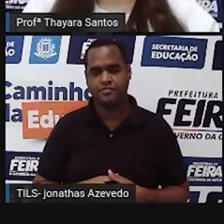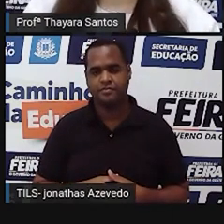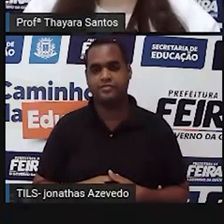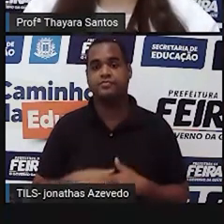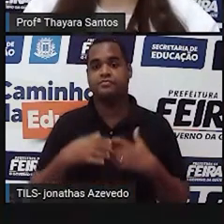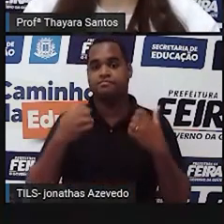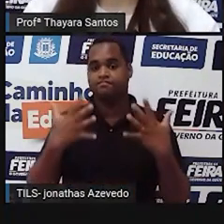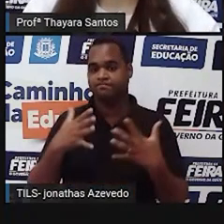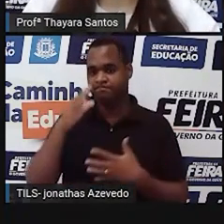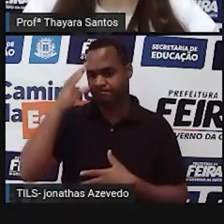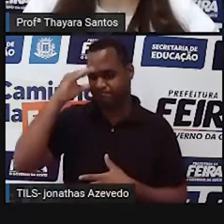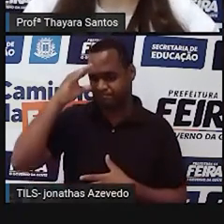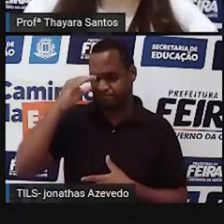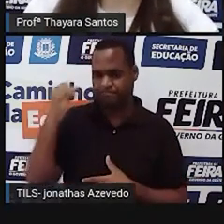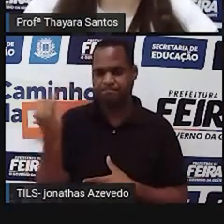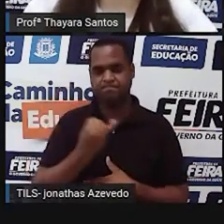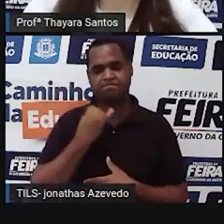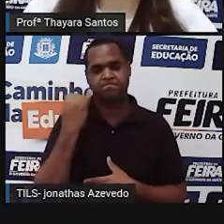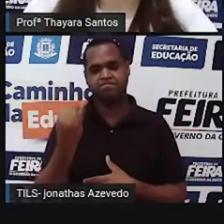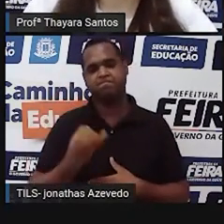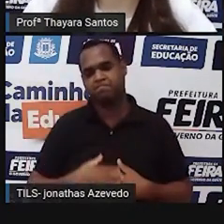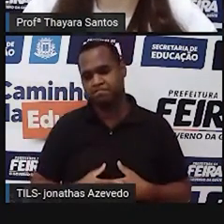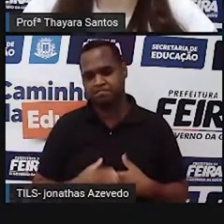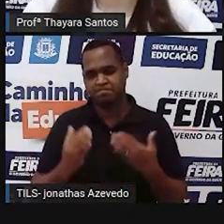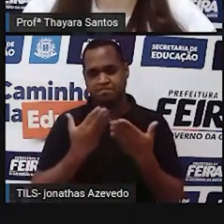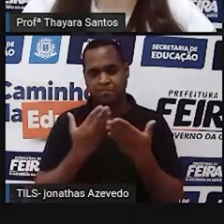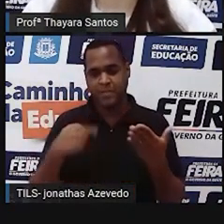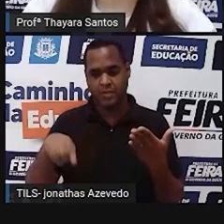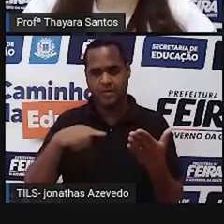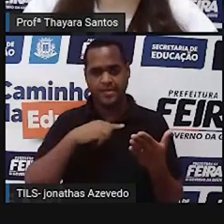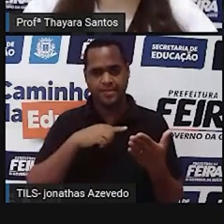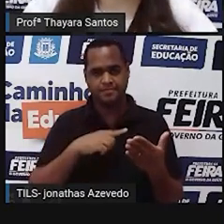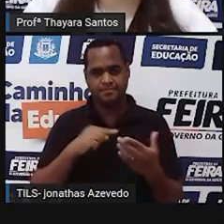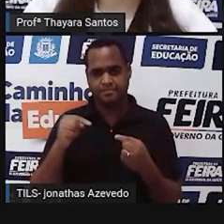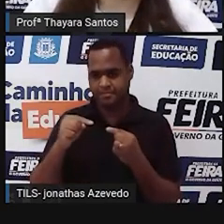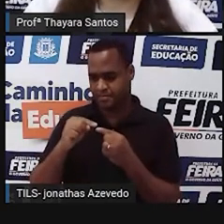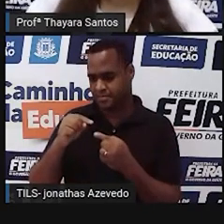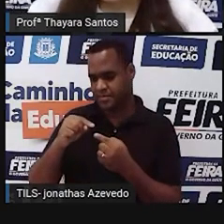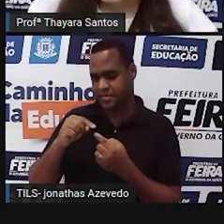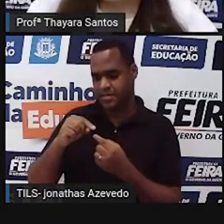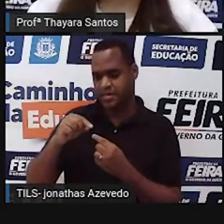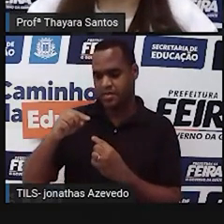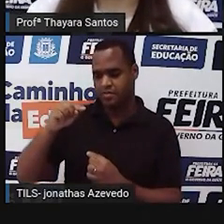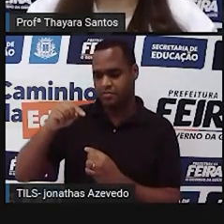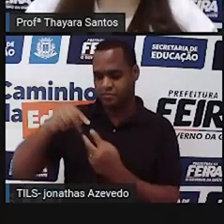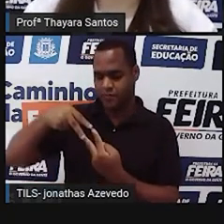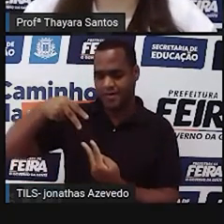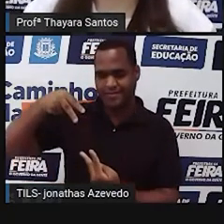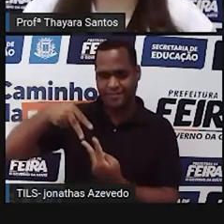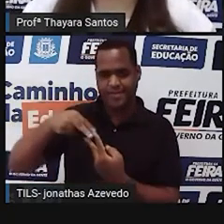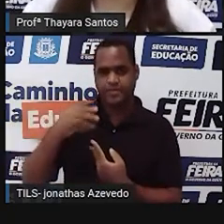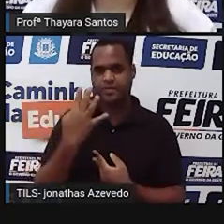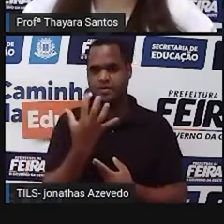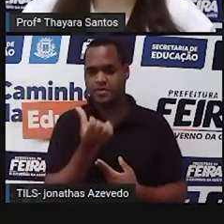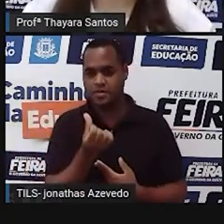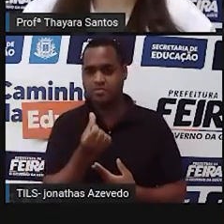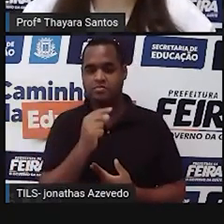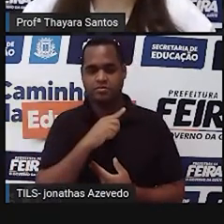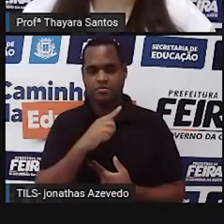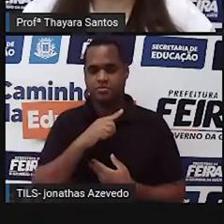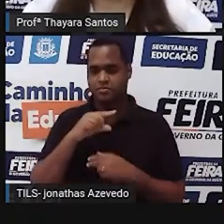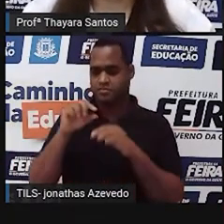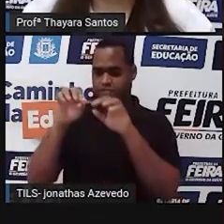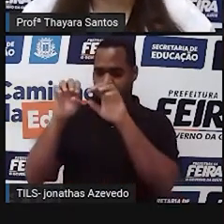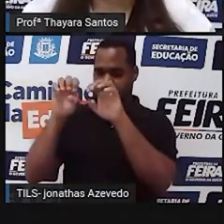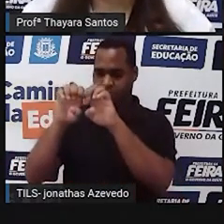E uma curiosidade. Nós, seres humanos, a gente possui 46 cromossomos. Então, a gente tem 46